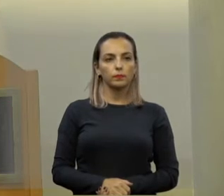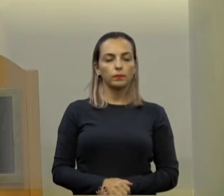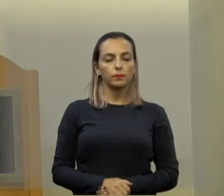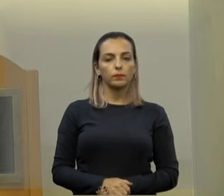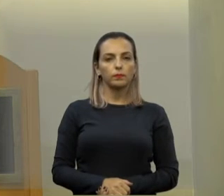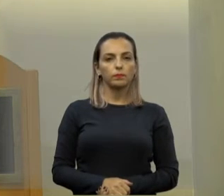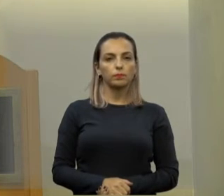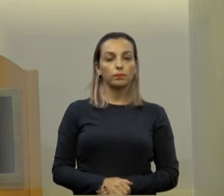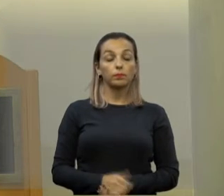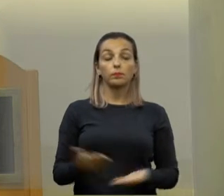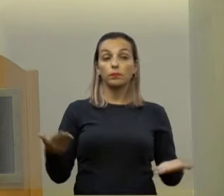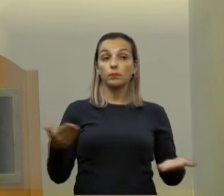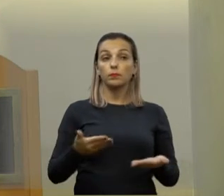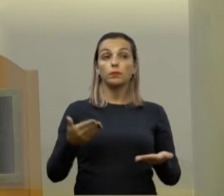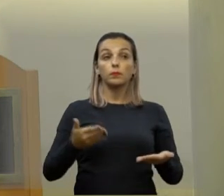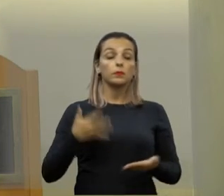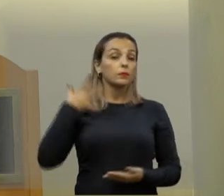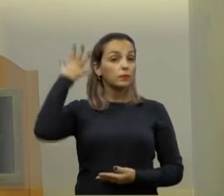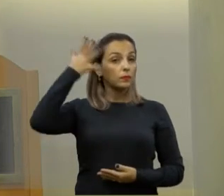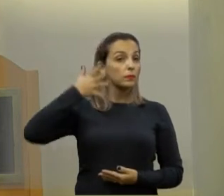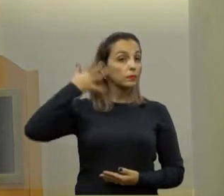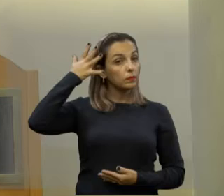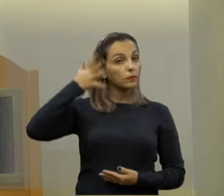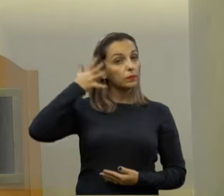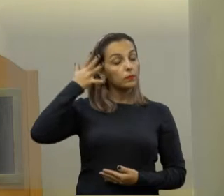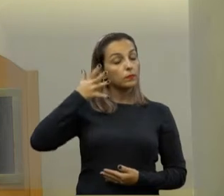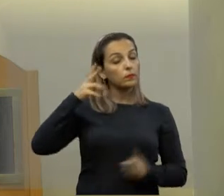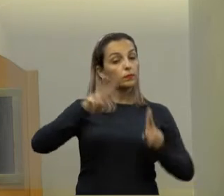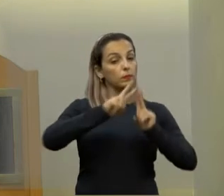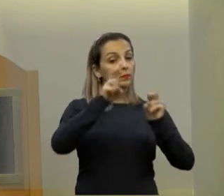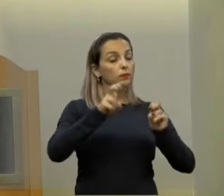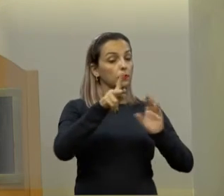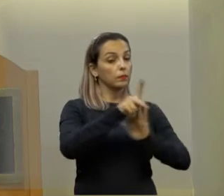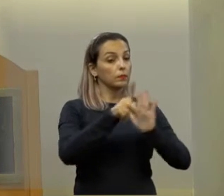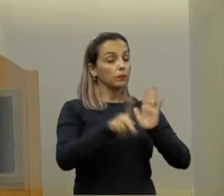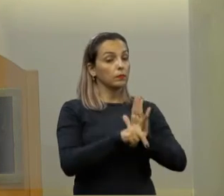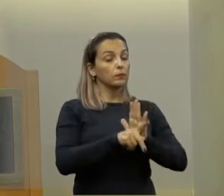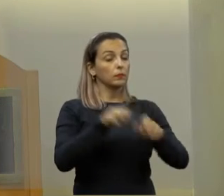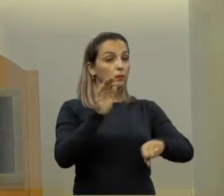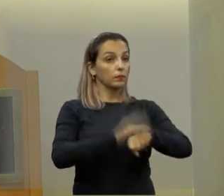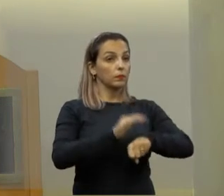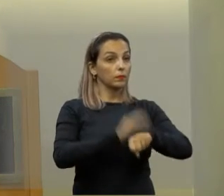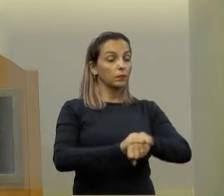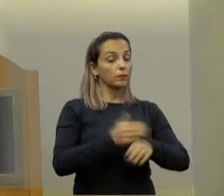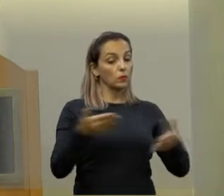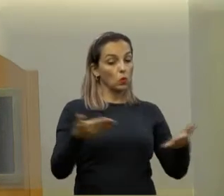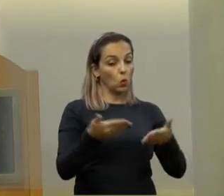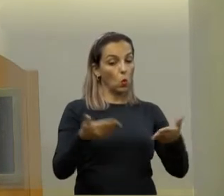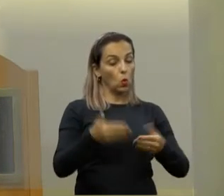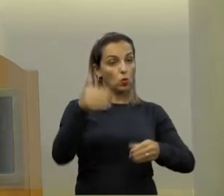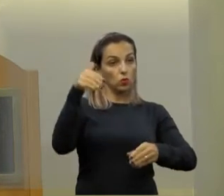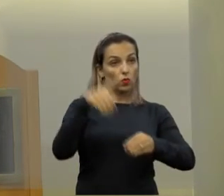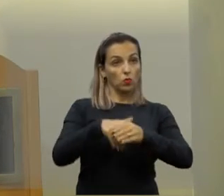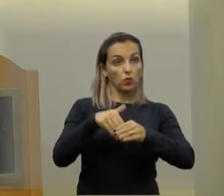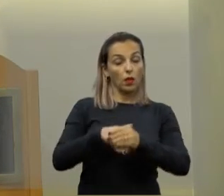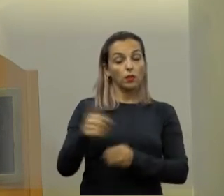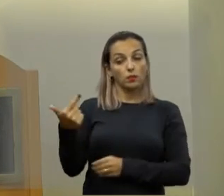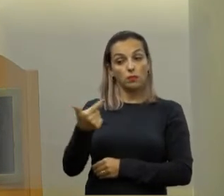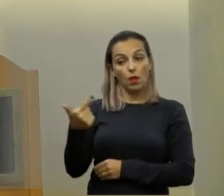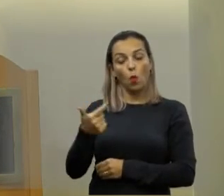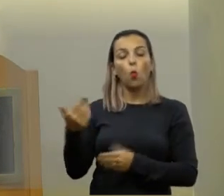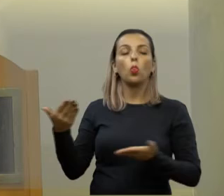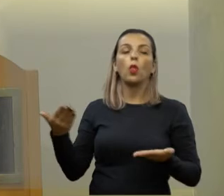gostaria de falar primeiramente de um projeto meu que vai ser votado em segunda votação